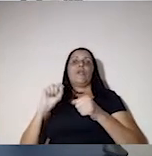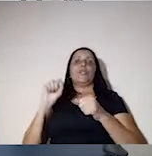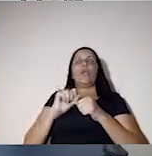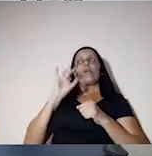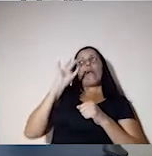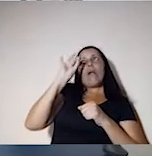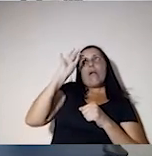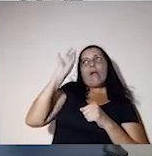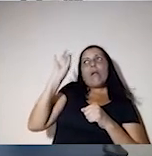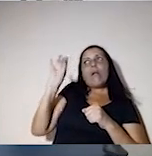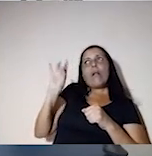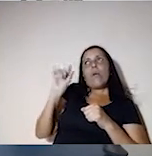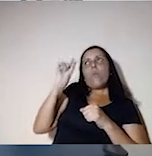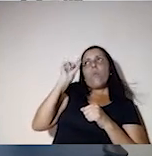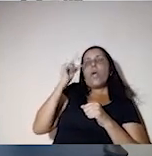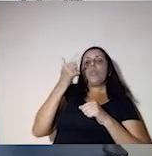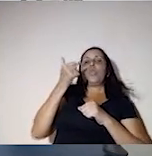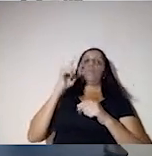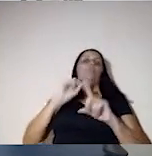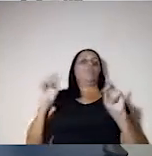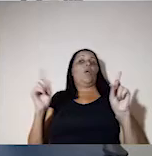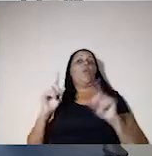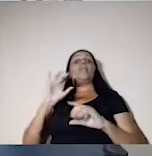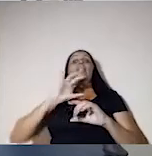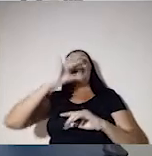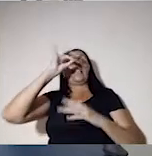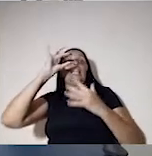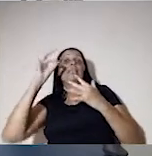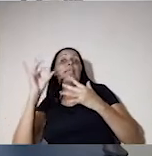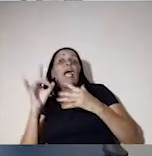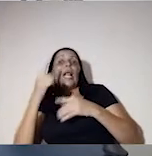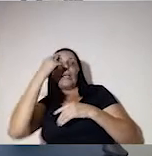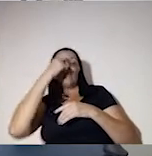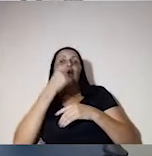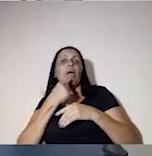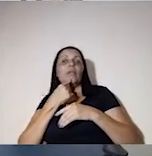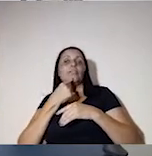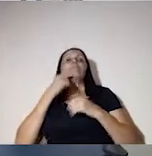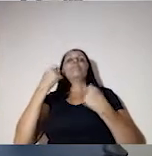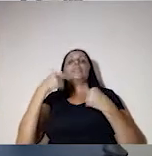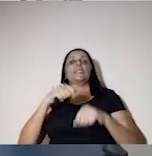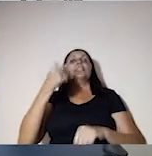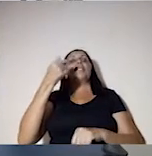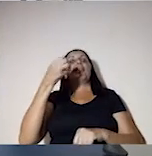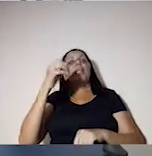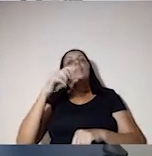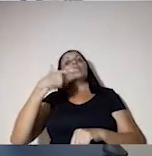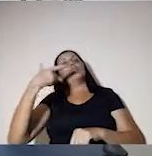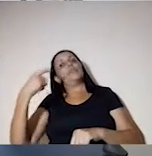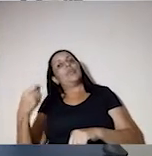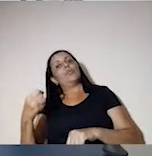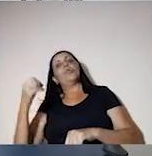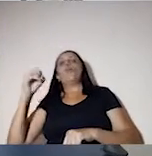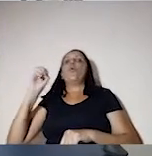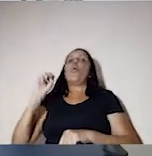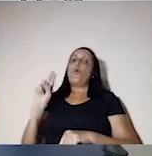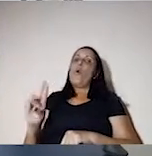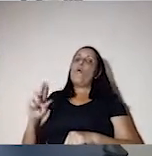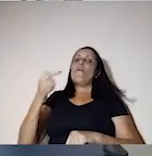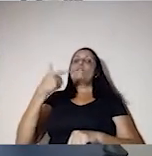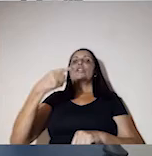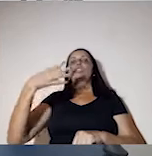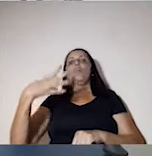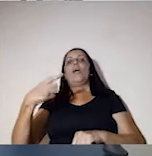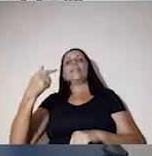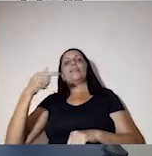que vai fazer um detalhe de imagem com uma 12mm. Não, se você quer um detalhe de imagem, ou você pega uma 70-200, ou